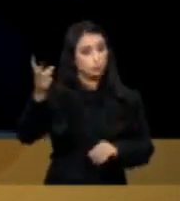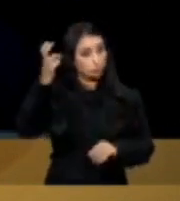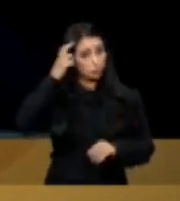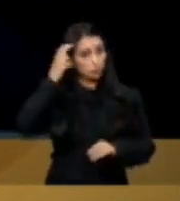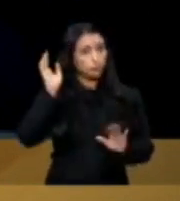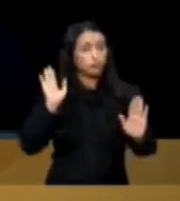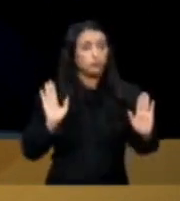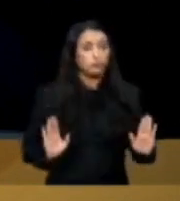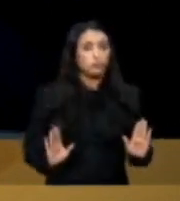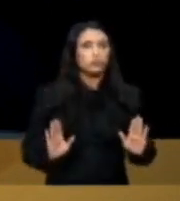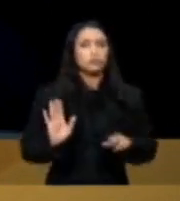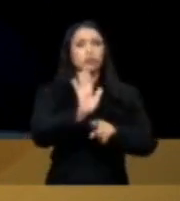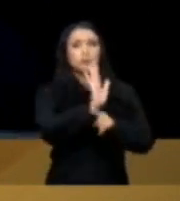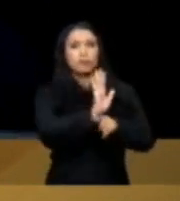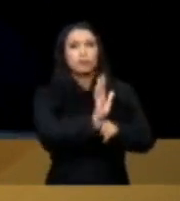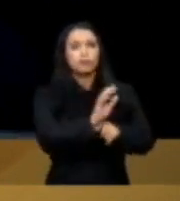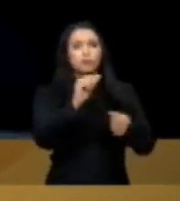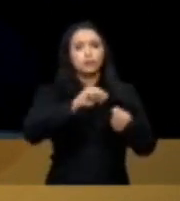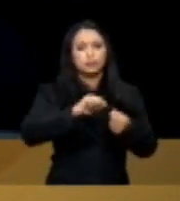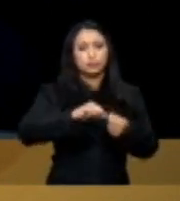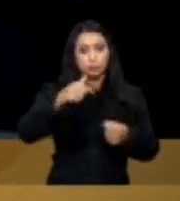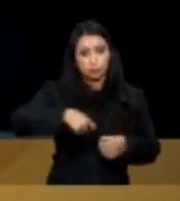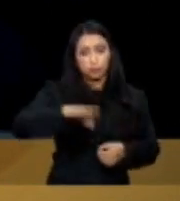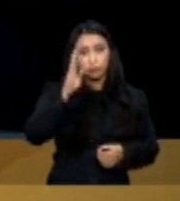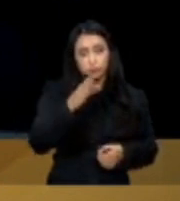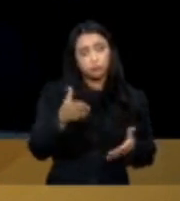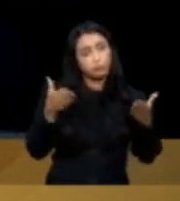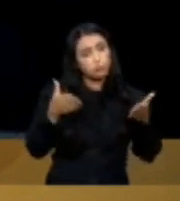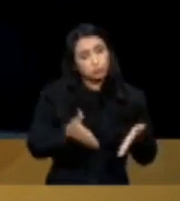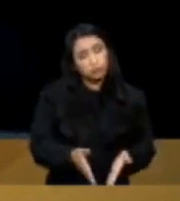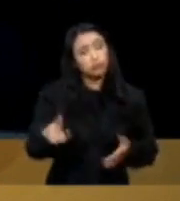Assim, filmes nacionais integram o patrimônio cultural brasileiro.